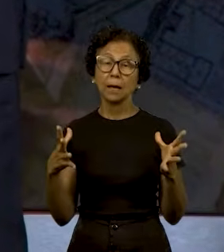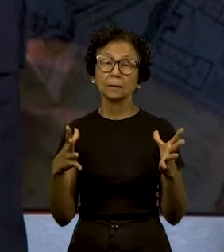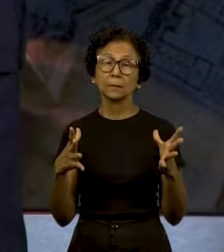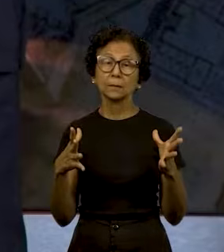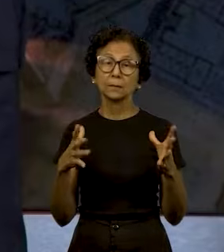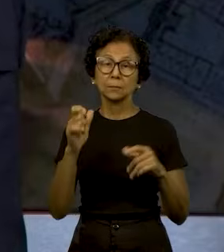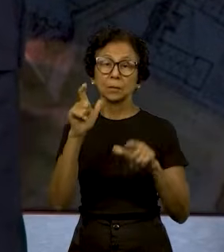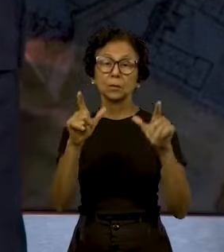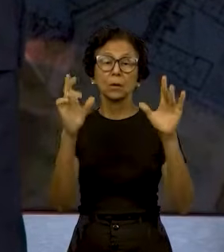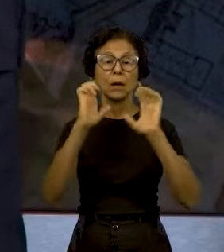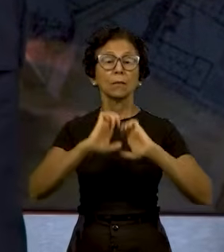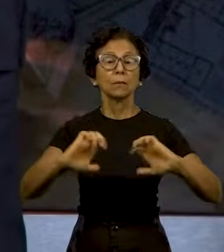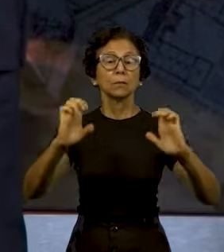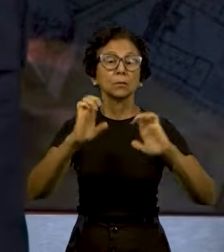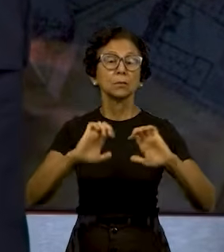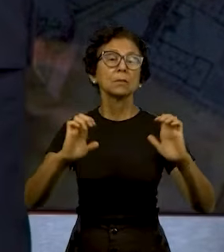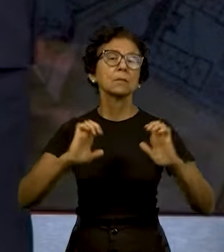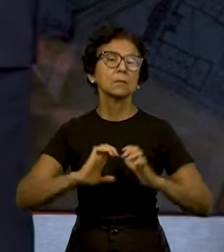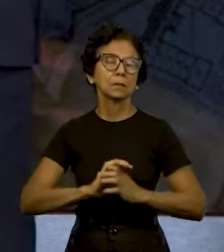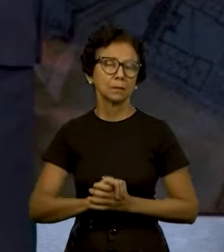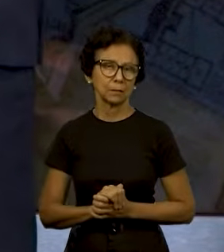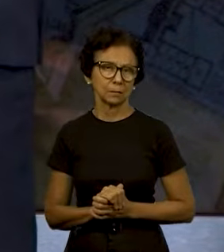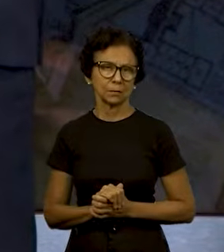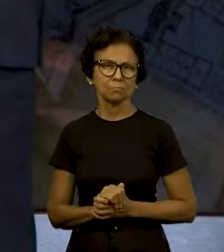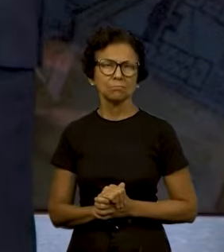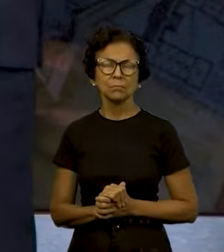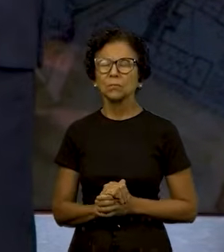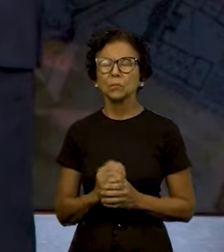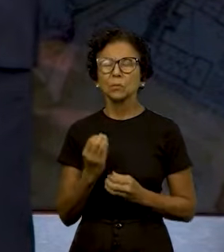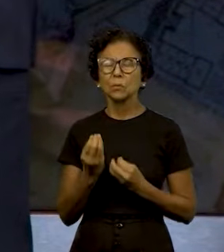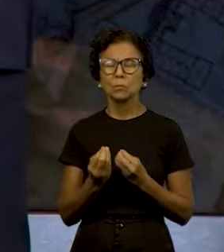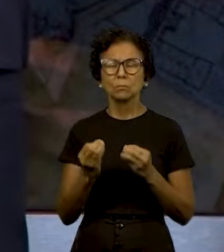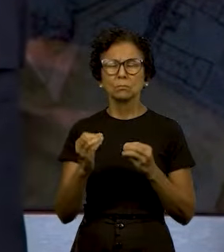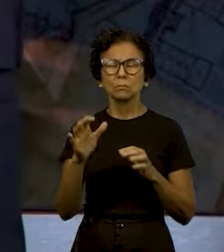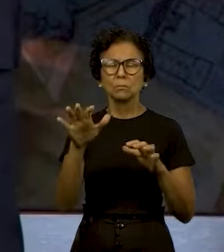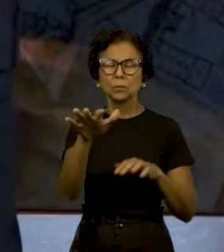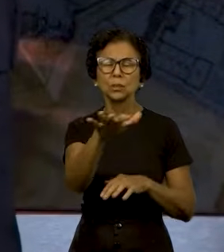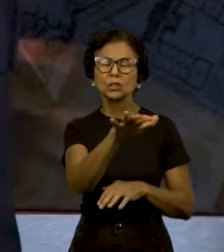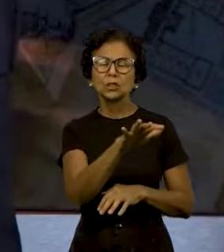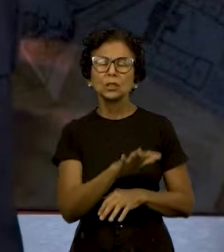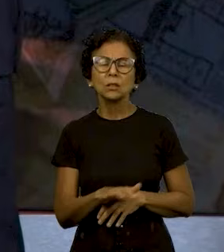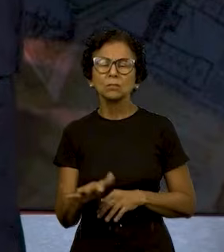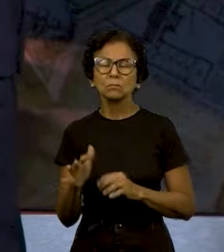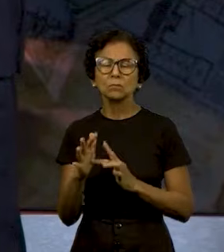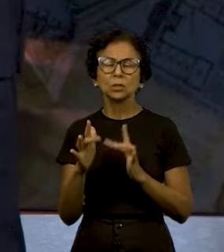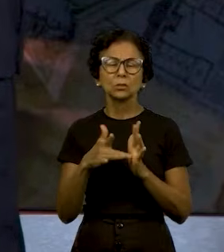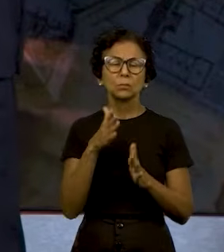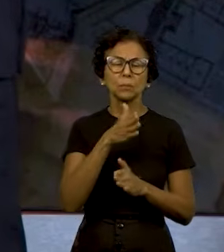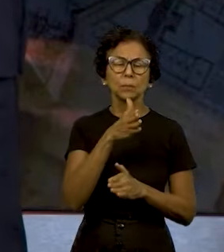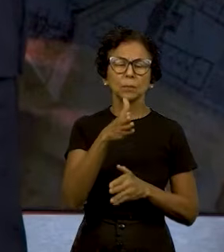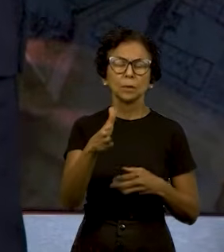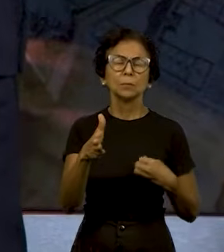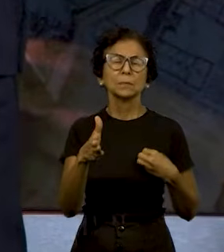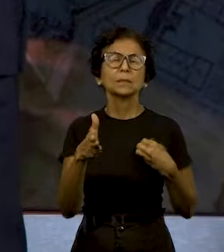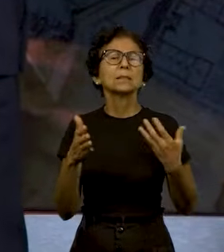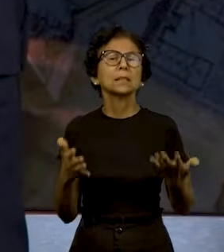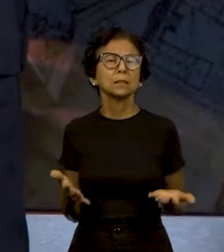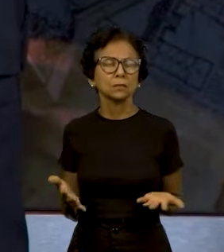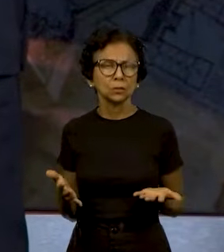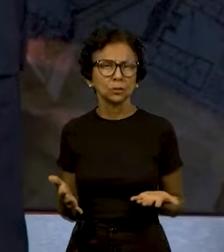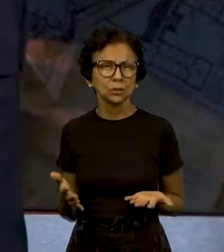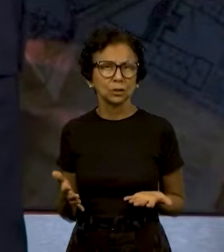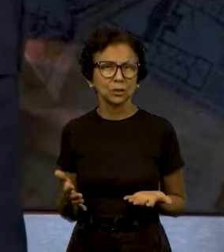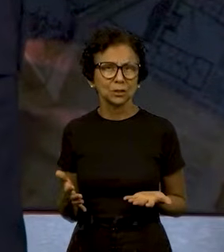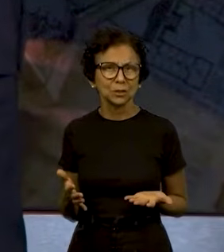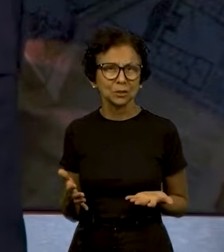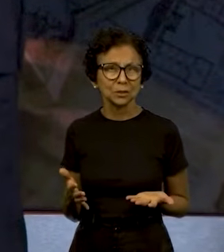alcançadas, mas como seriam essas regiões por onde Jesus passou? E, na verdade, com quais pessoas, pastor Edson?